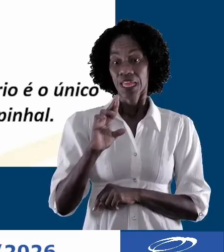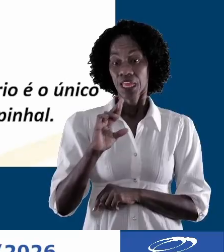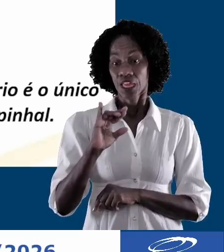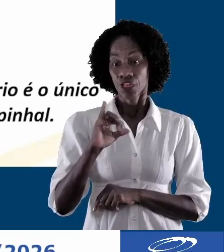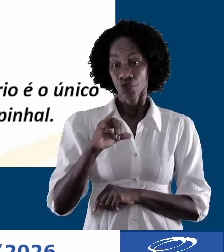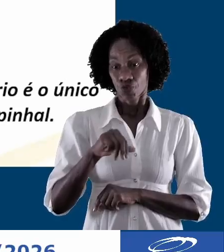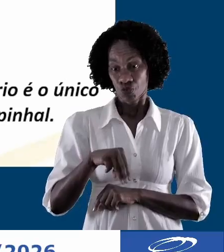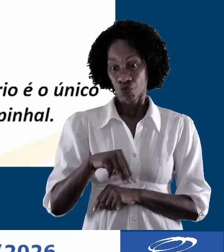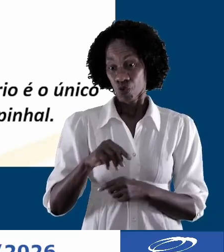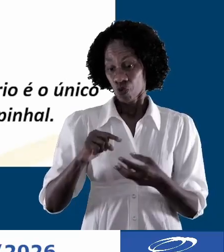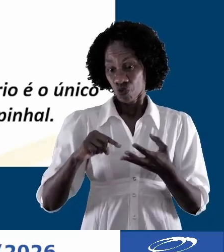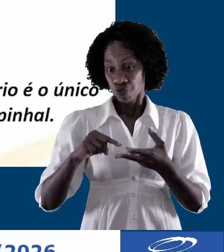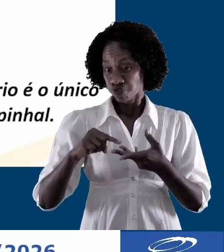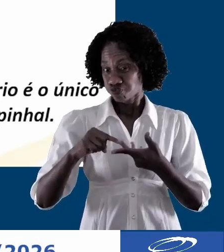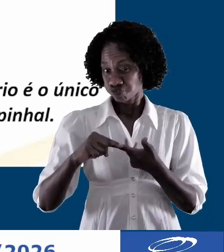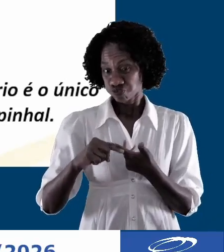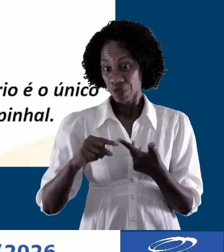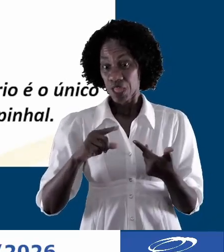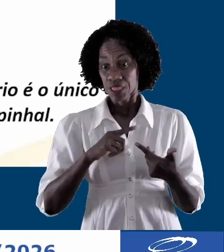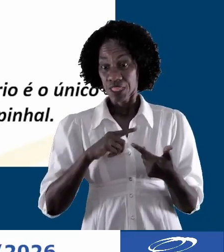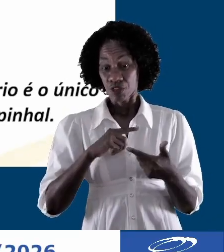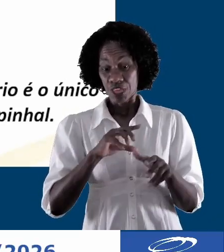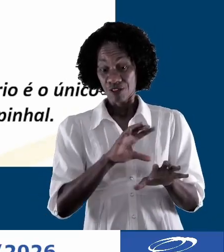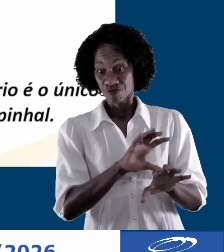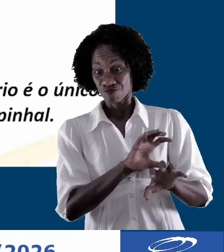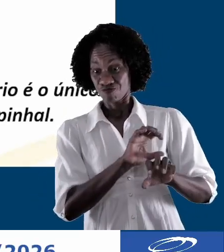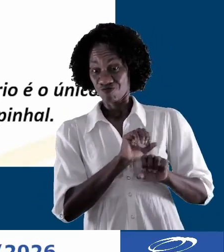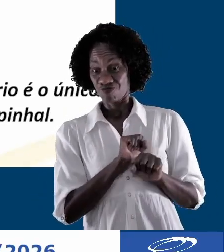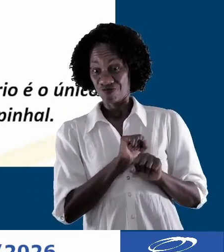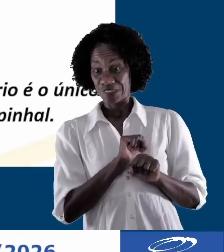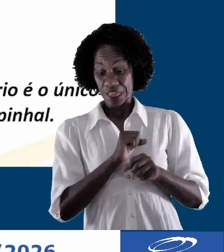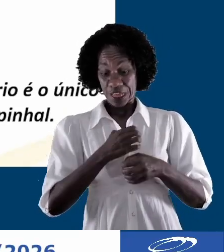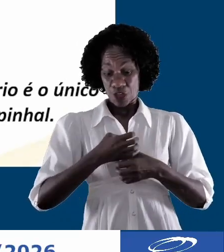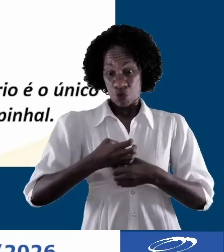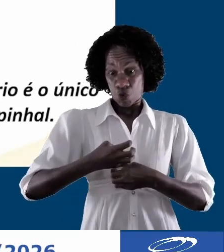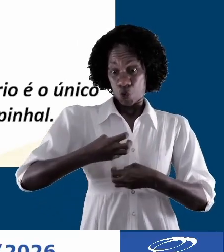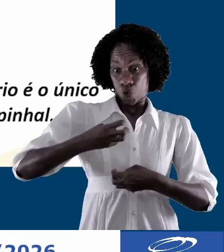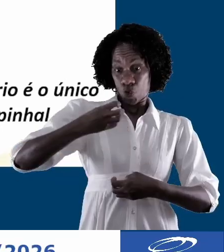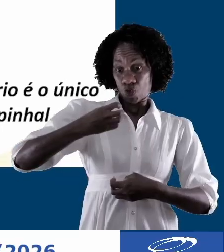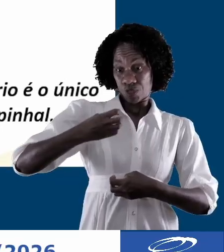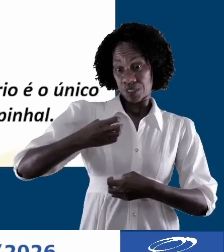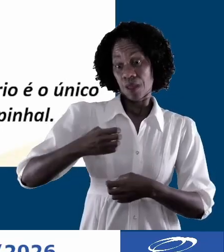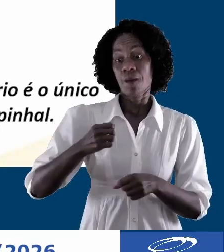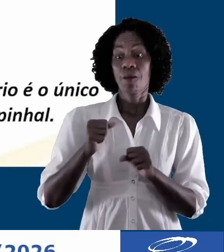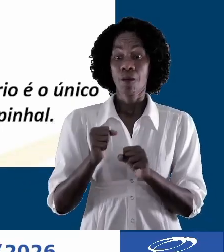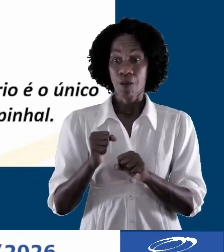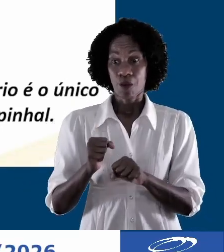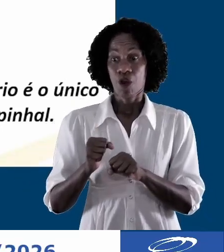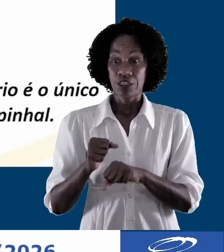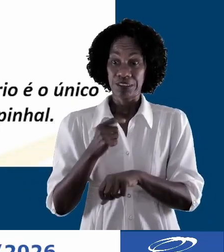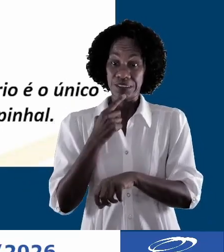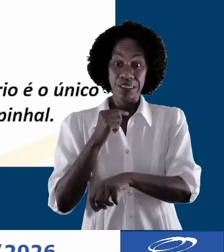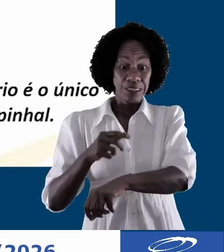outras. E a disseminação para a coluna, ela é via de regra hematogênica. Pode ser tanto arterial quanto venosa, sendo